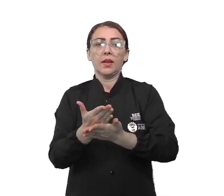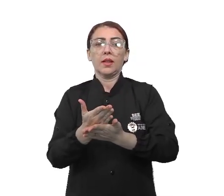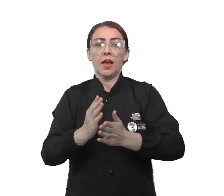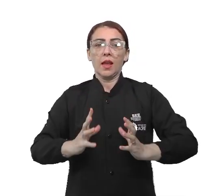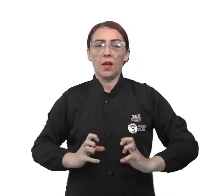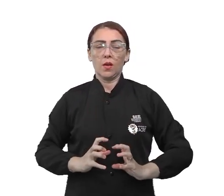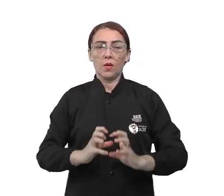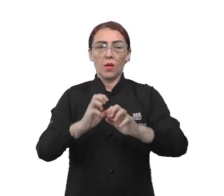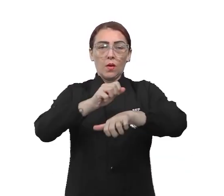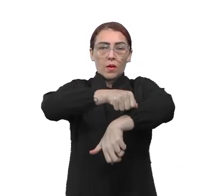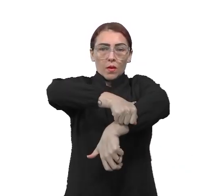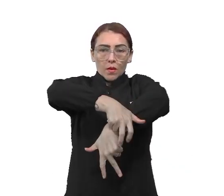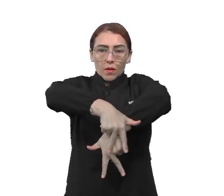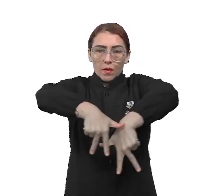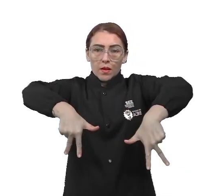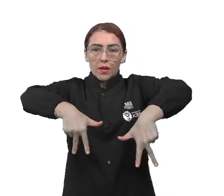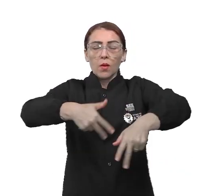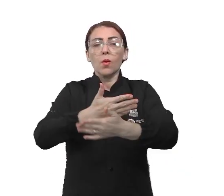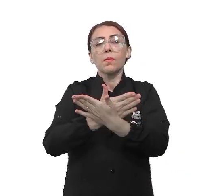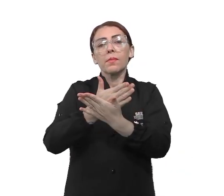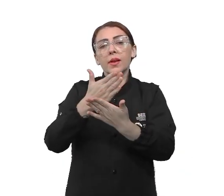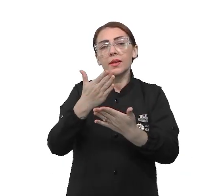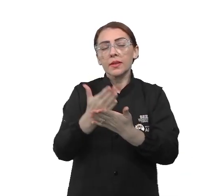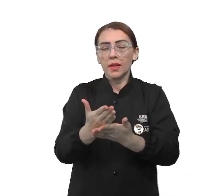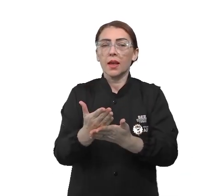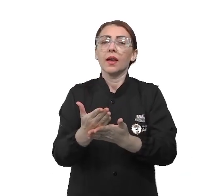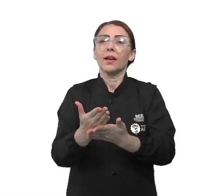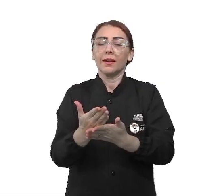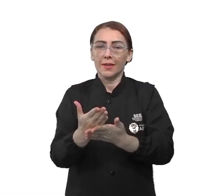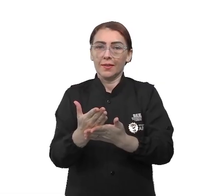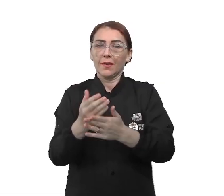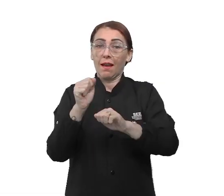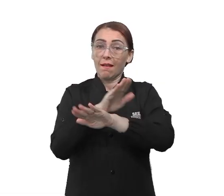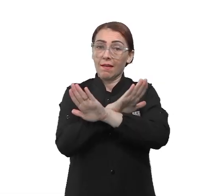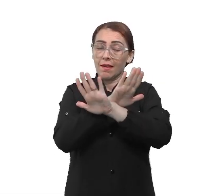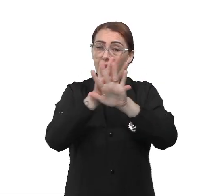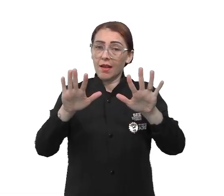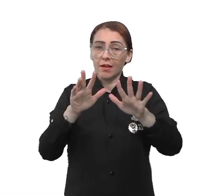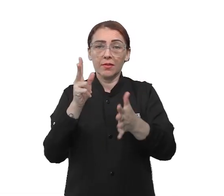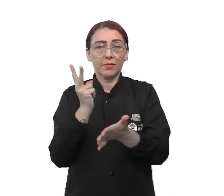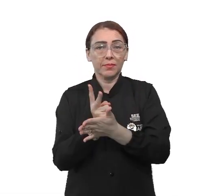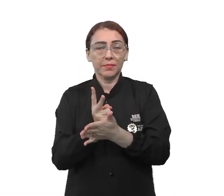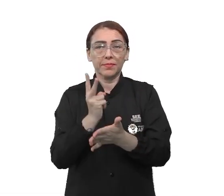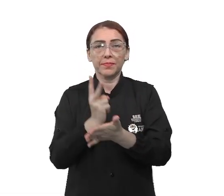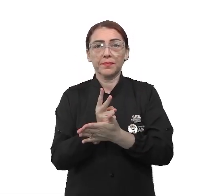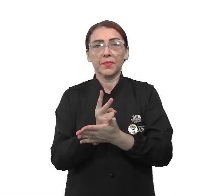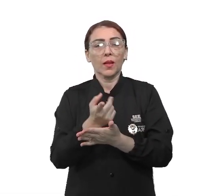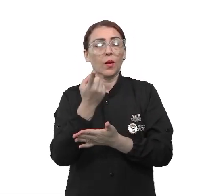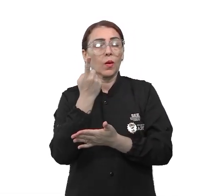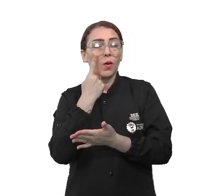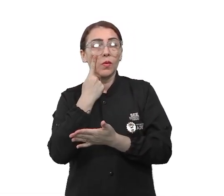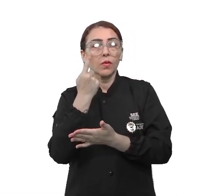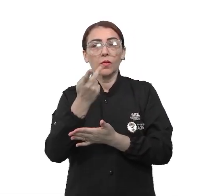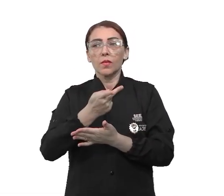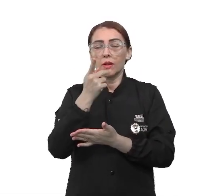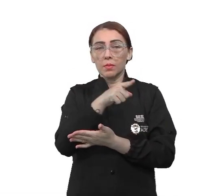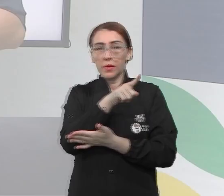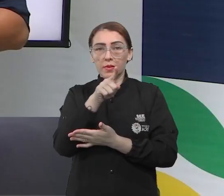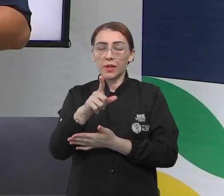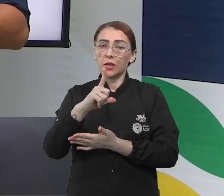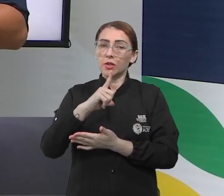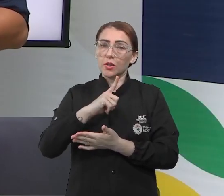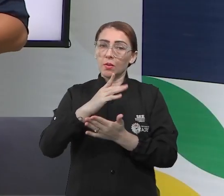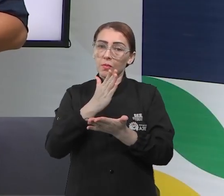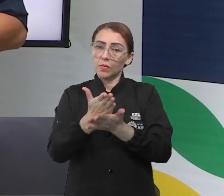conflitos étnicos começaram a se tornar evidentes. Olha, como eu acabei de falar para vocês, nós